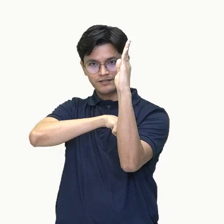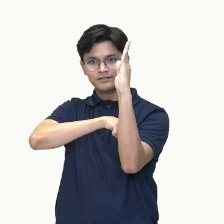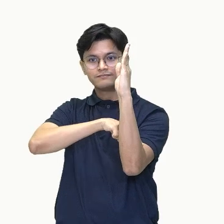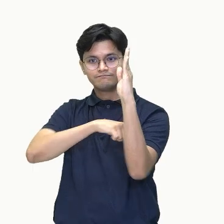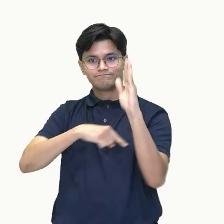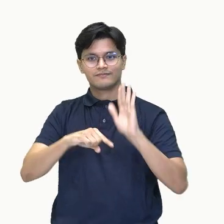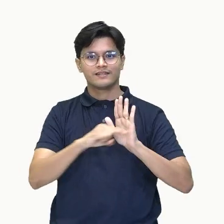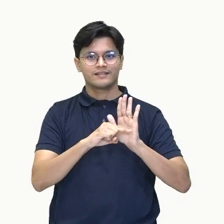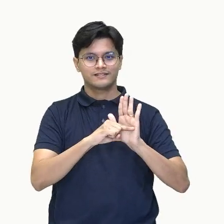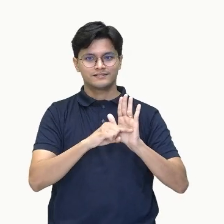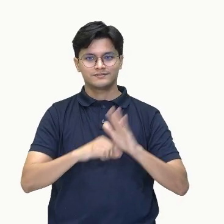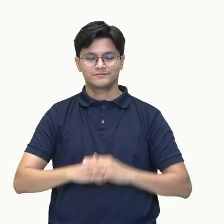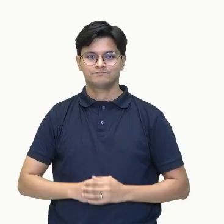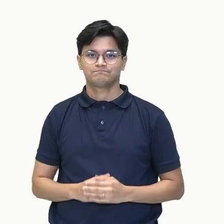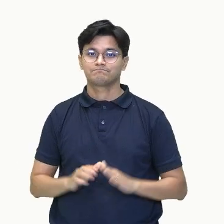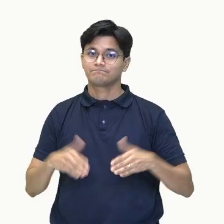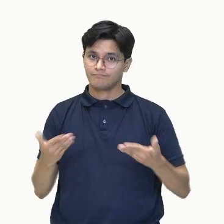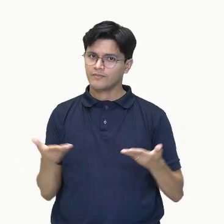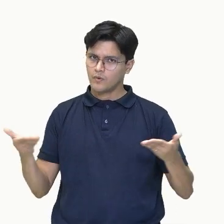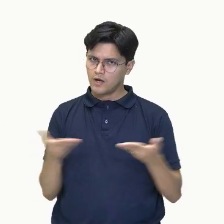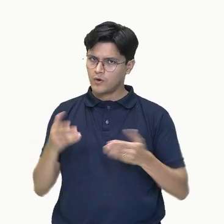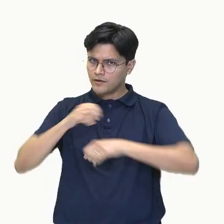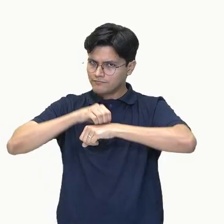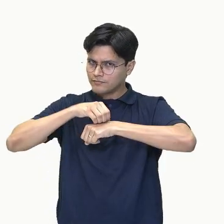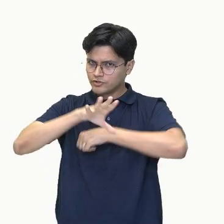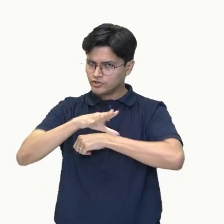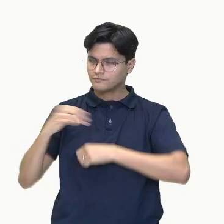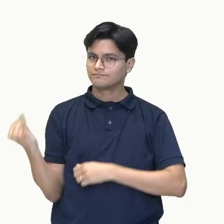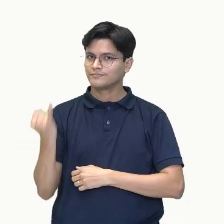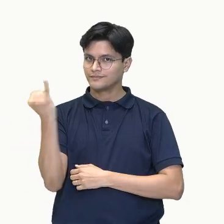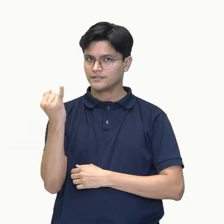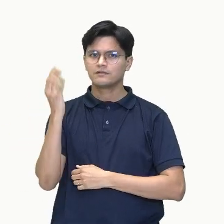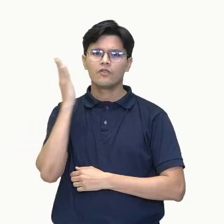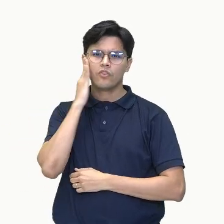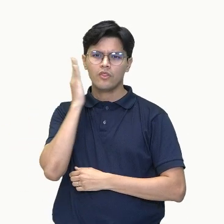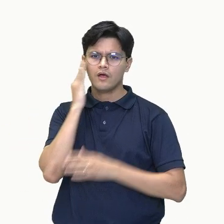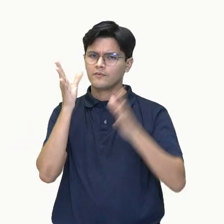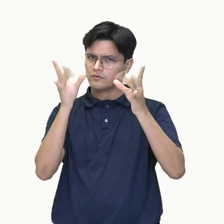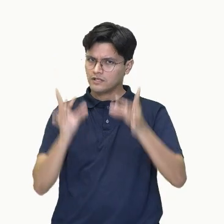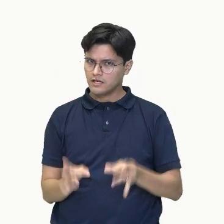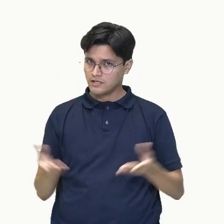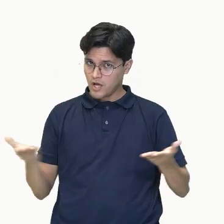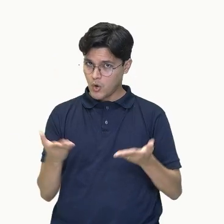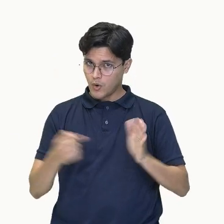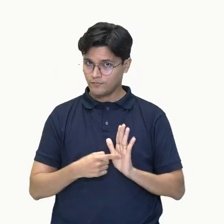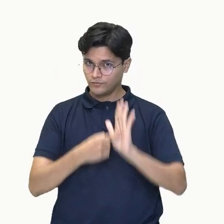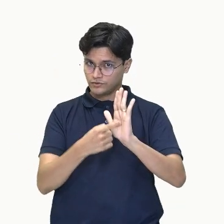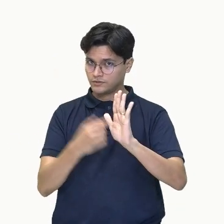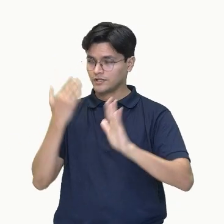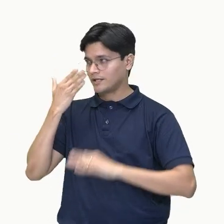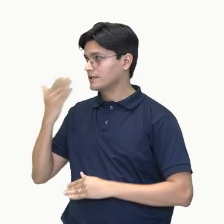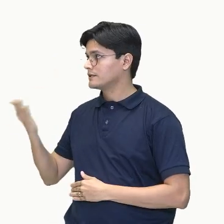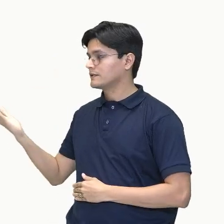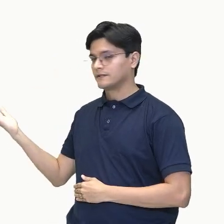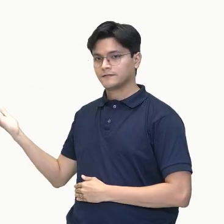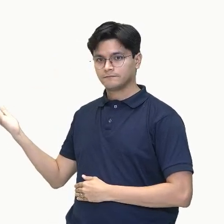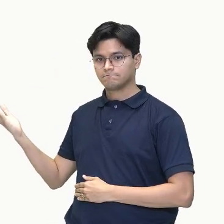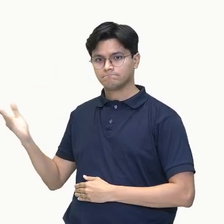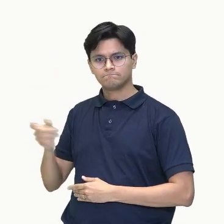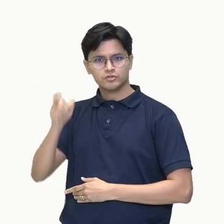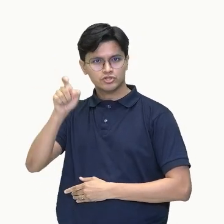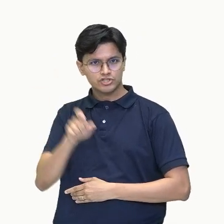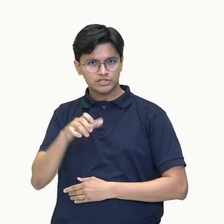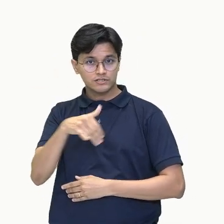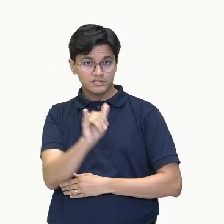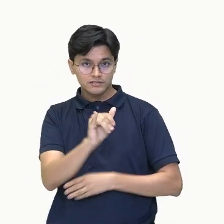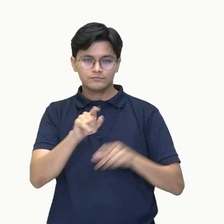ali negativo. Então, agora eu vou te dar uma dica. Sabe todos esses detalhes que eu coloquei aqui? Colocando x e y, x e y e x